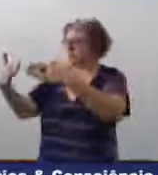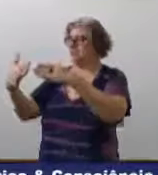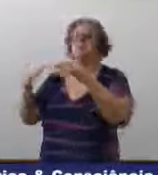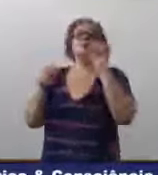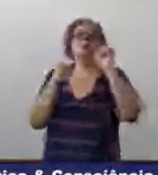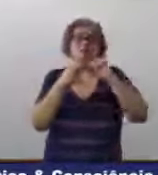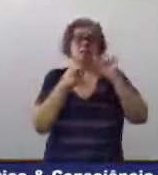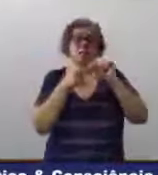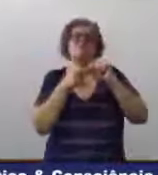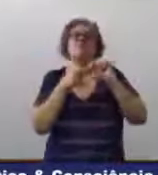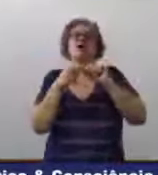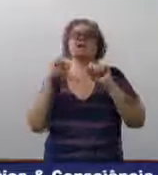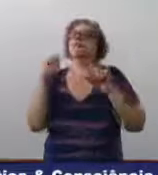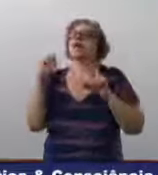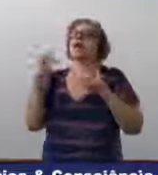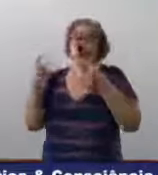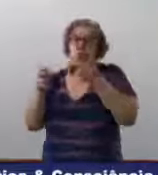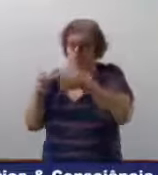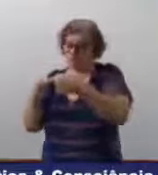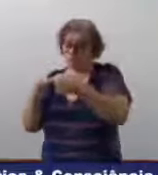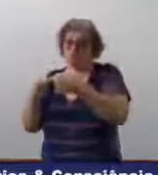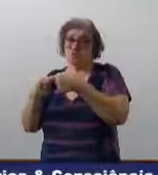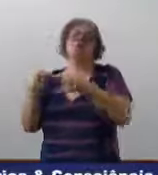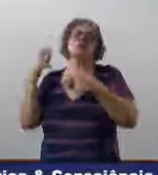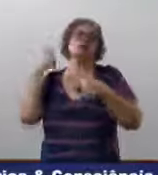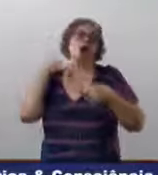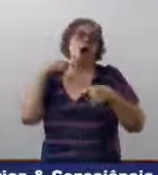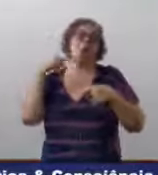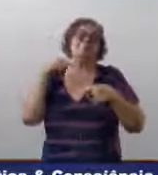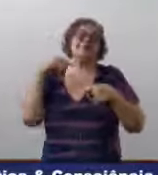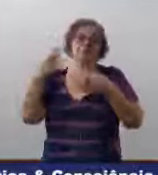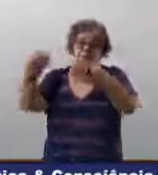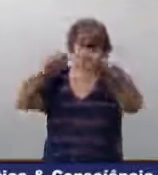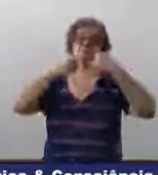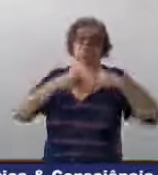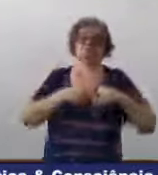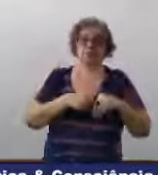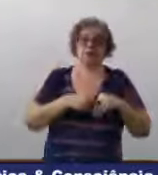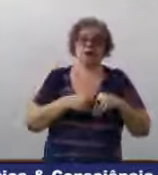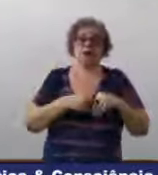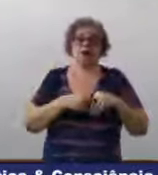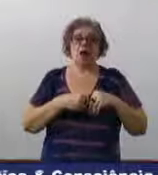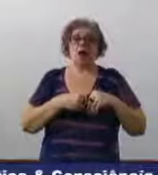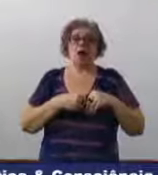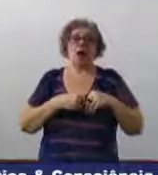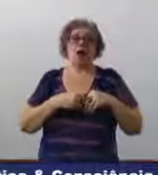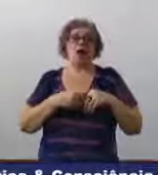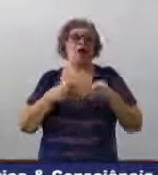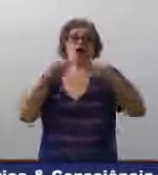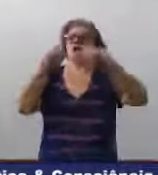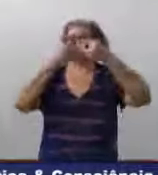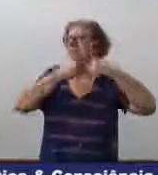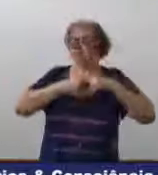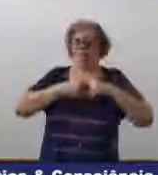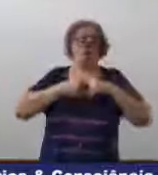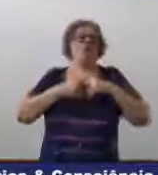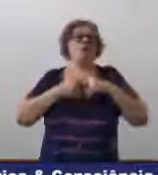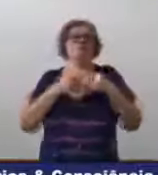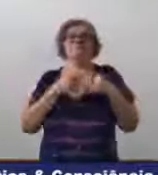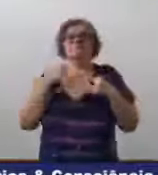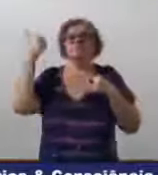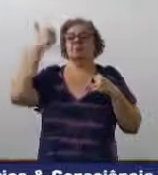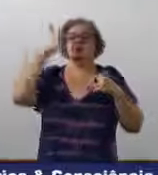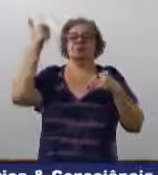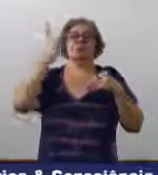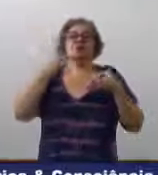olha, quando eu te visitar eu quero uma bolachinha mineira. Aí a pessoa não nos dá a bolachinha mineira. E nós criamos um caos por causa disso.